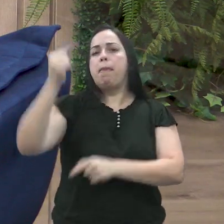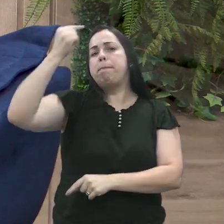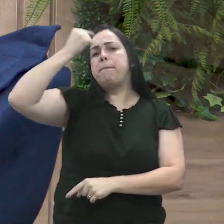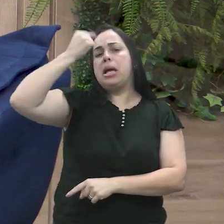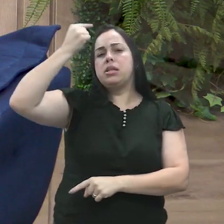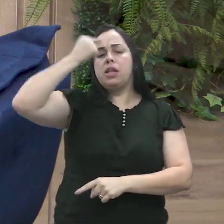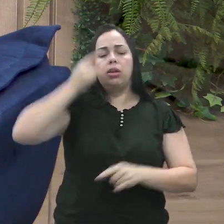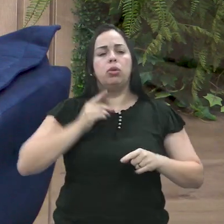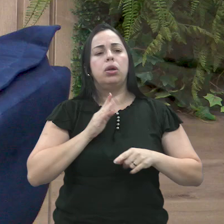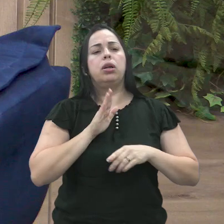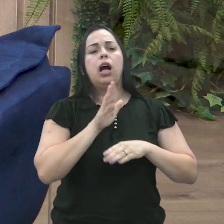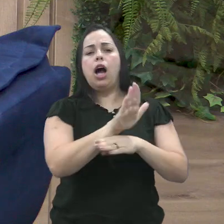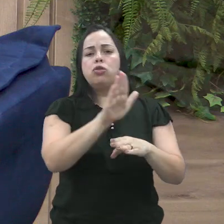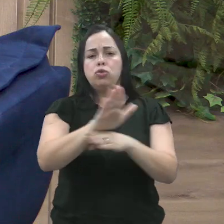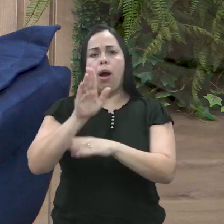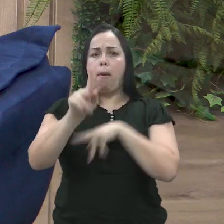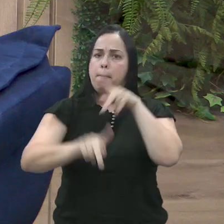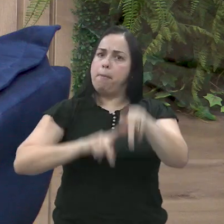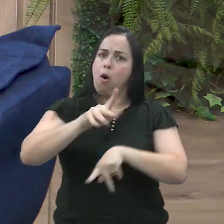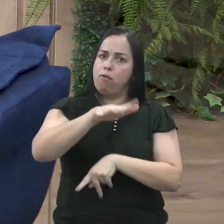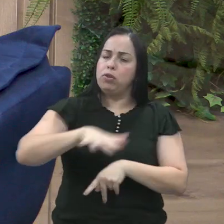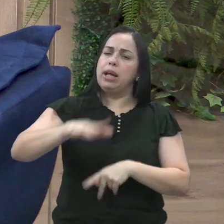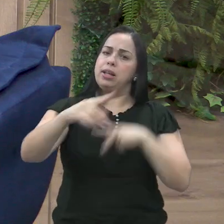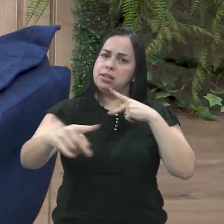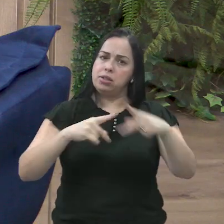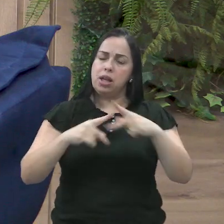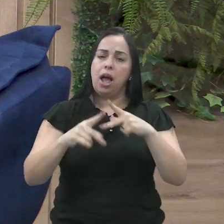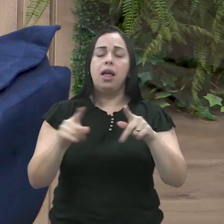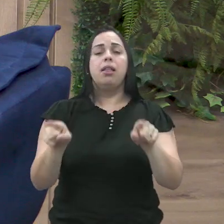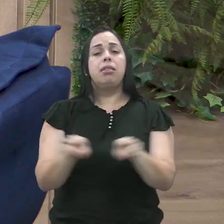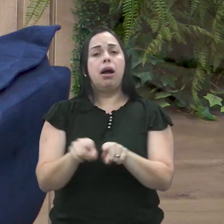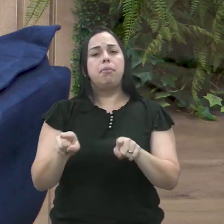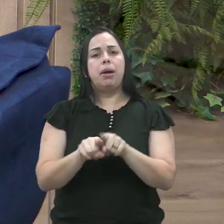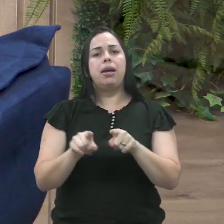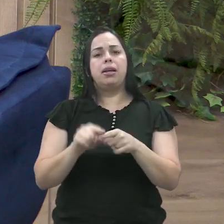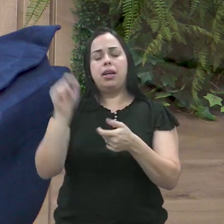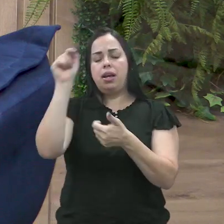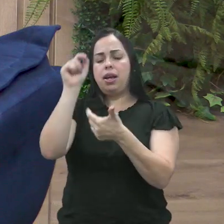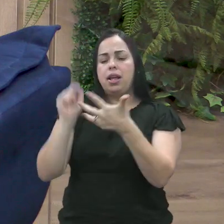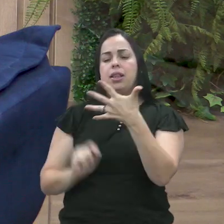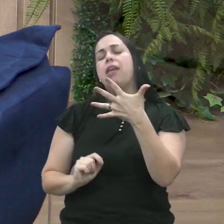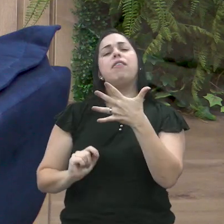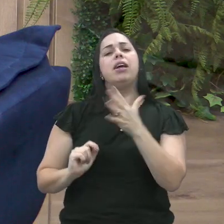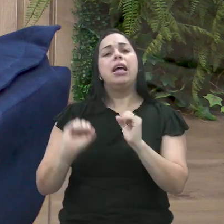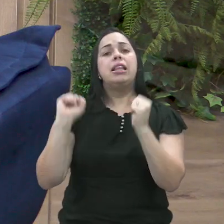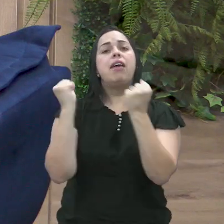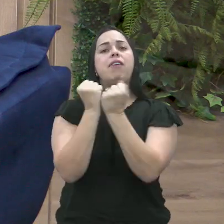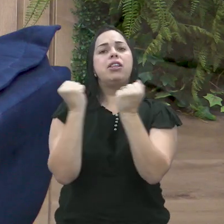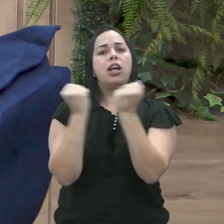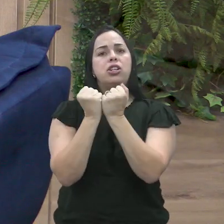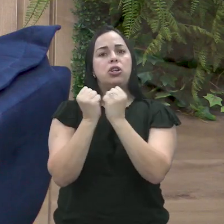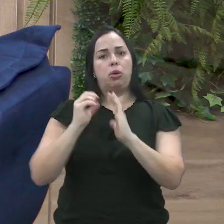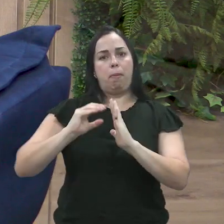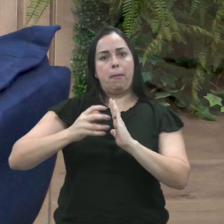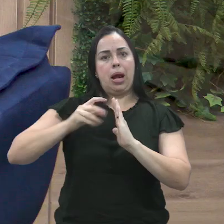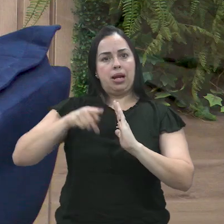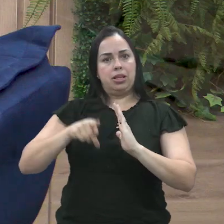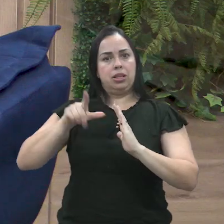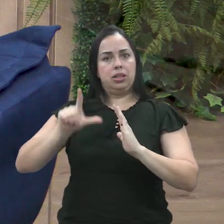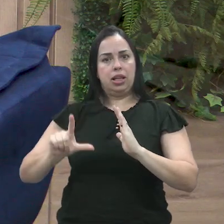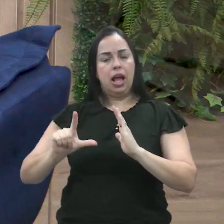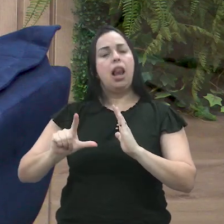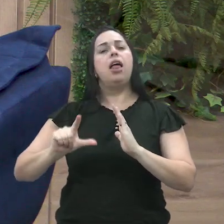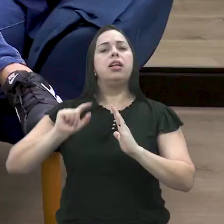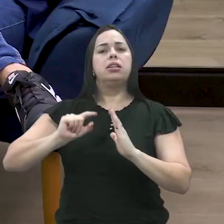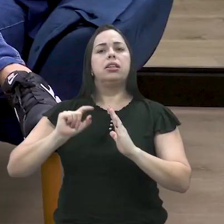contribuindo com a cidade, mas sempre em defesa do interesse público e defendendo aquelas bandeiras que o partido, né, um partido com uma linha ideológica,